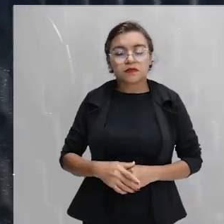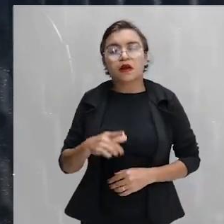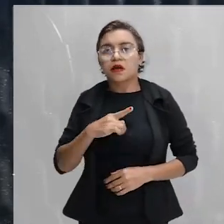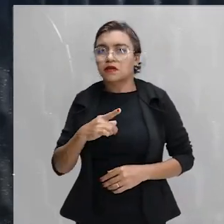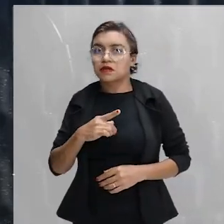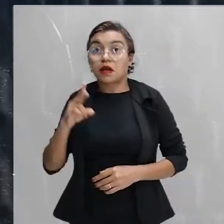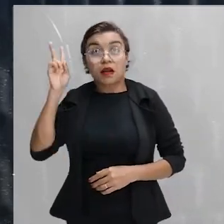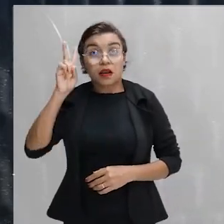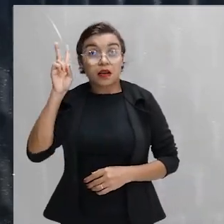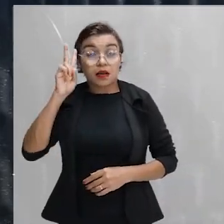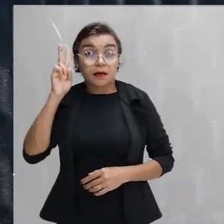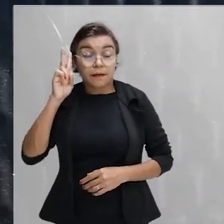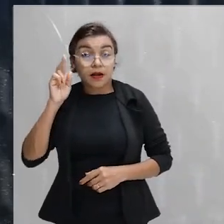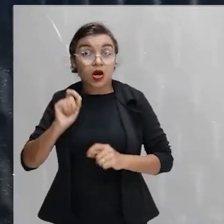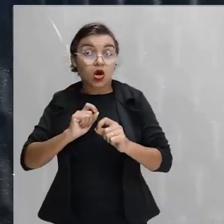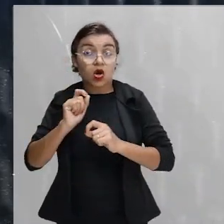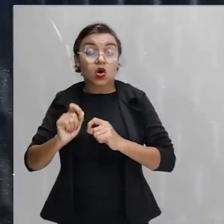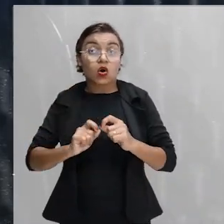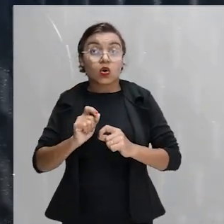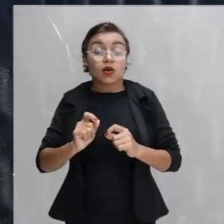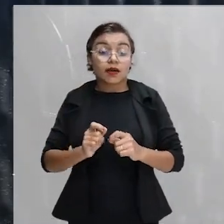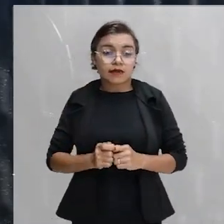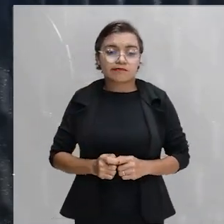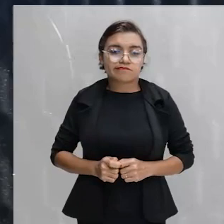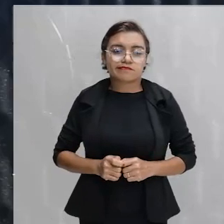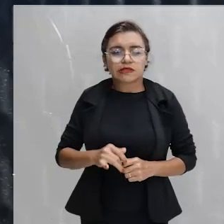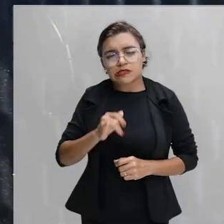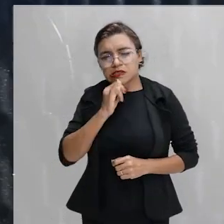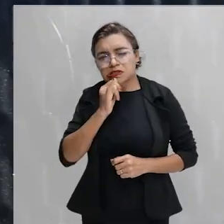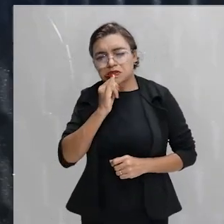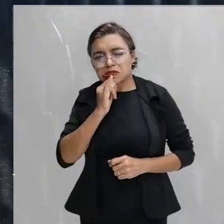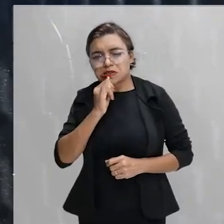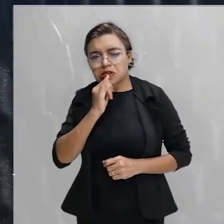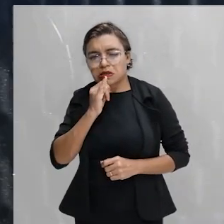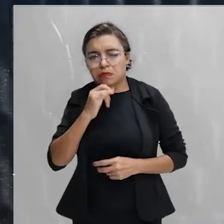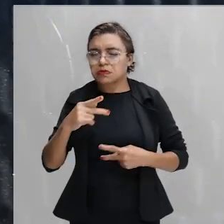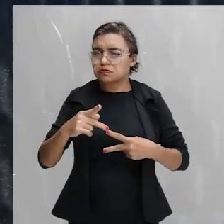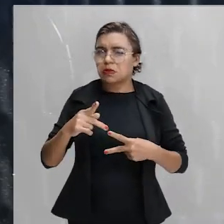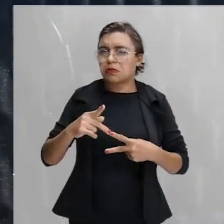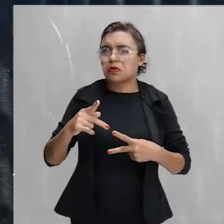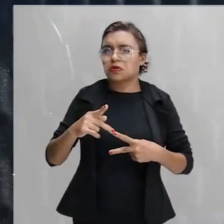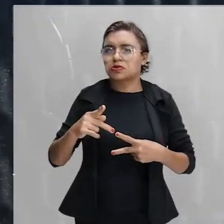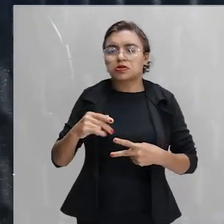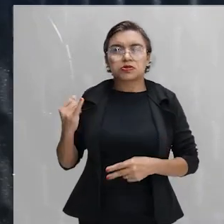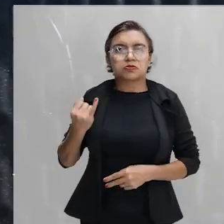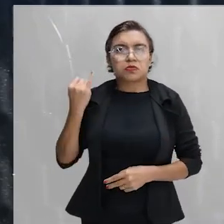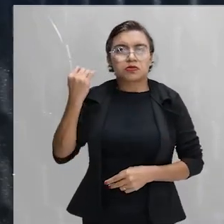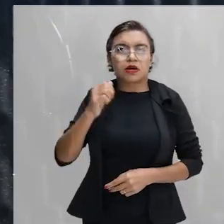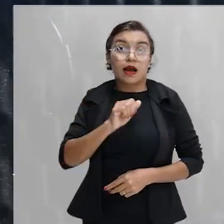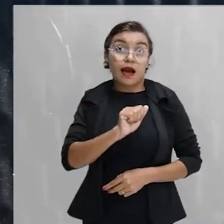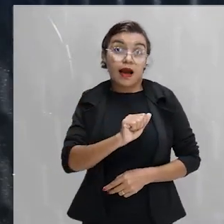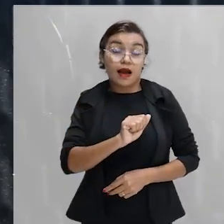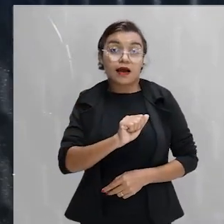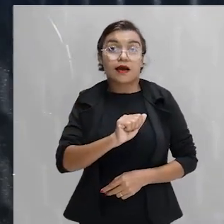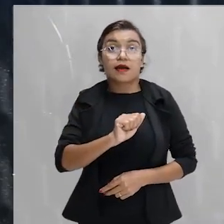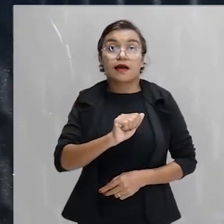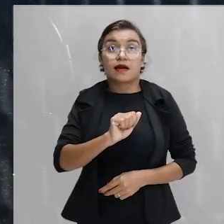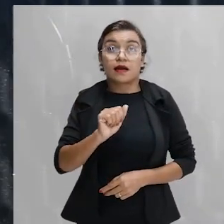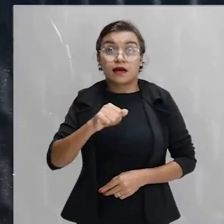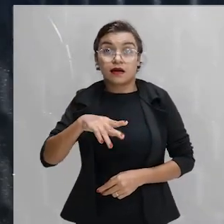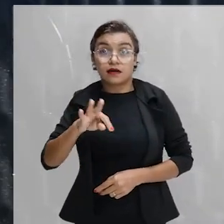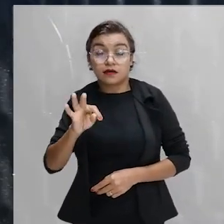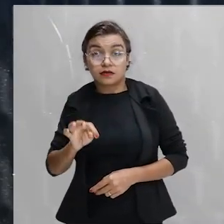que lembrar das preposições, as principais, né? As essenciais. A, ante,